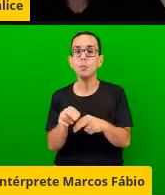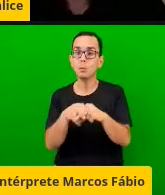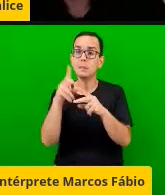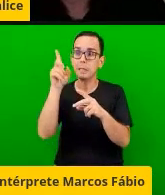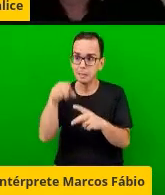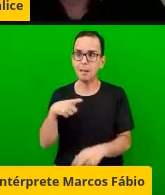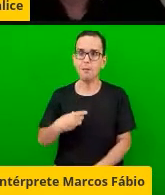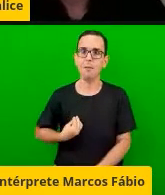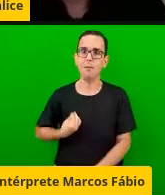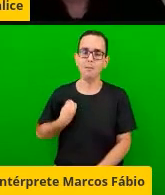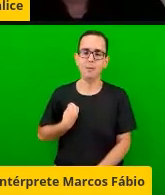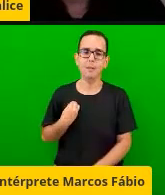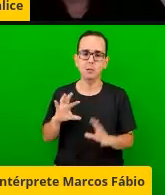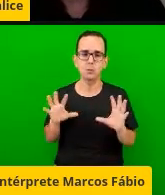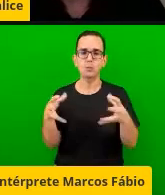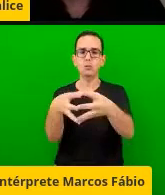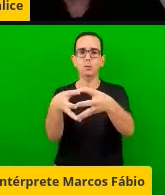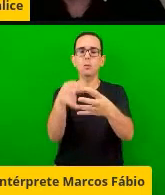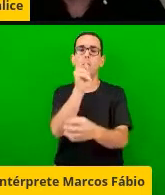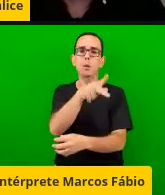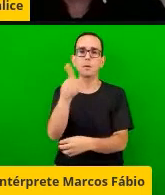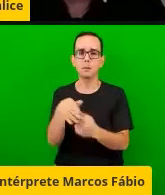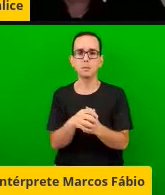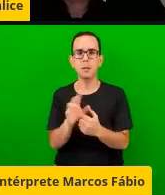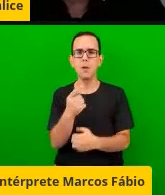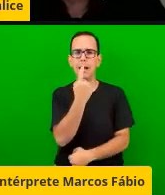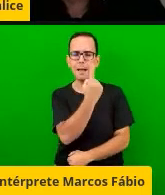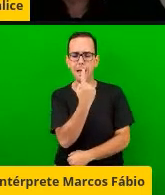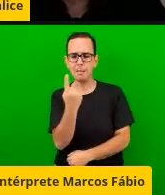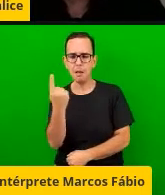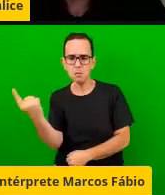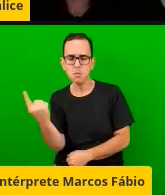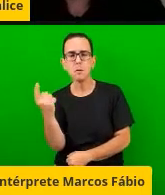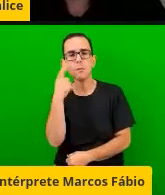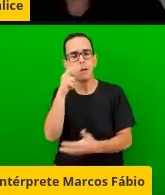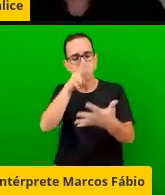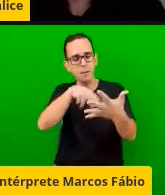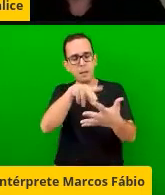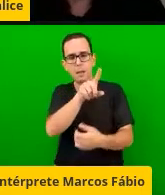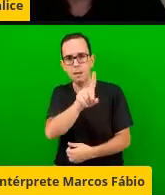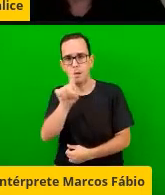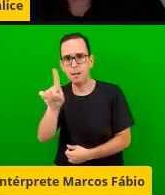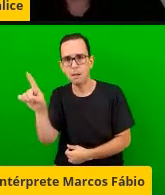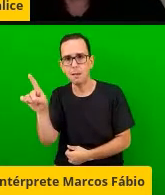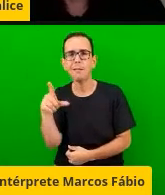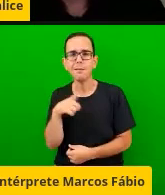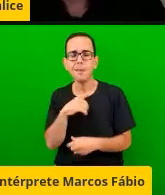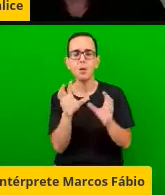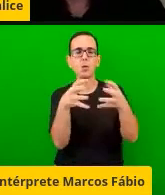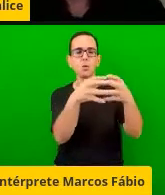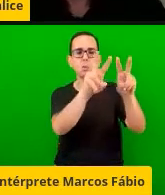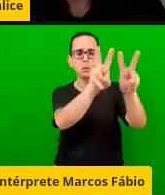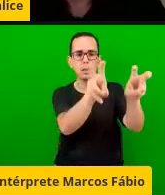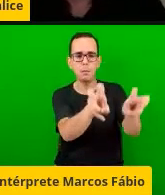Foi feito coletivamente. Então, cada quadro que a gente vai ver desse, ele tem lá a unidade temática, ele tem o